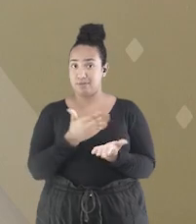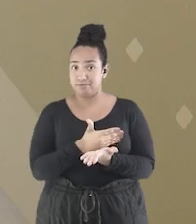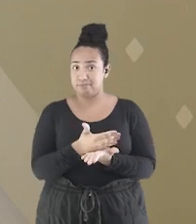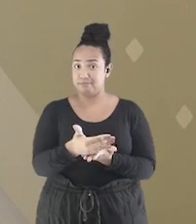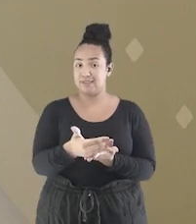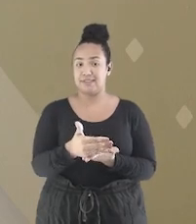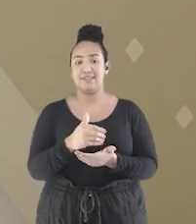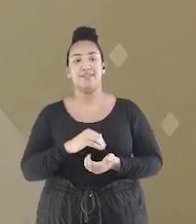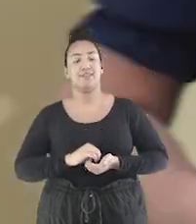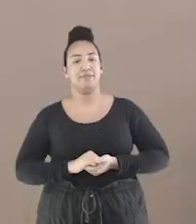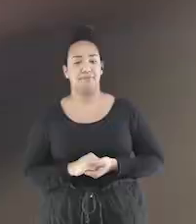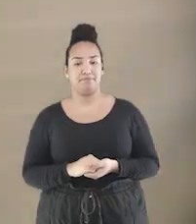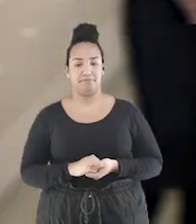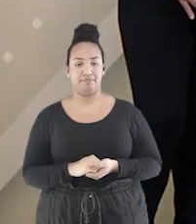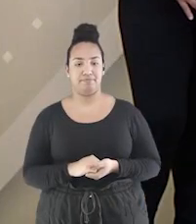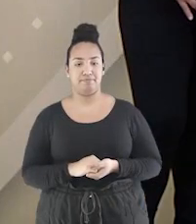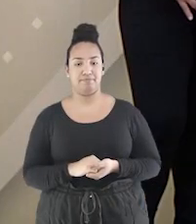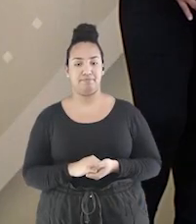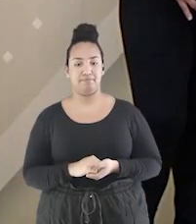começar a nossa aula?